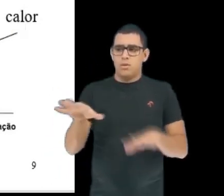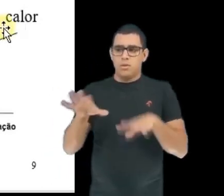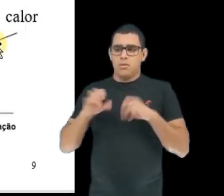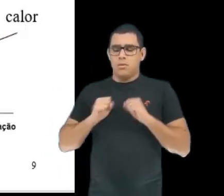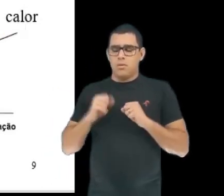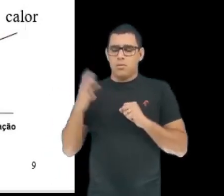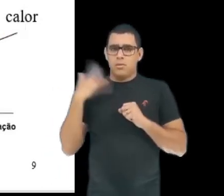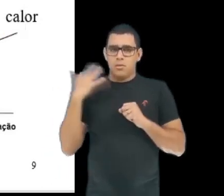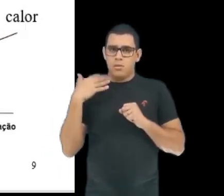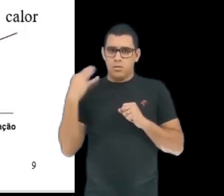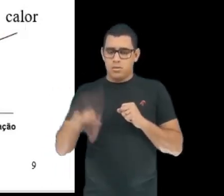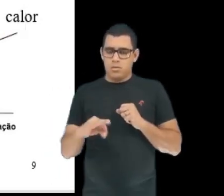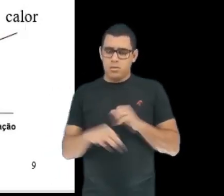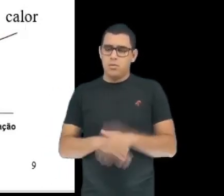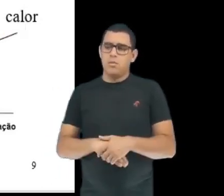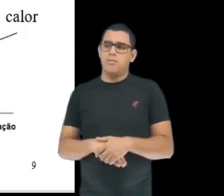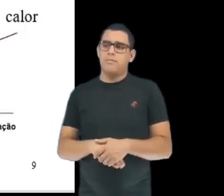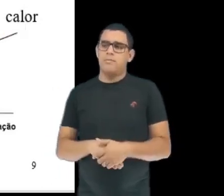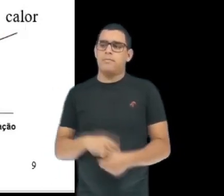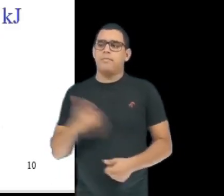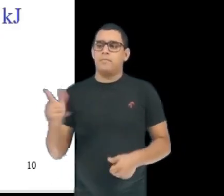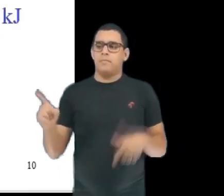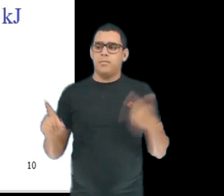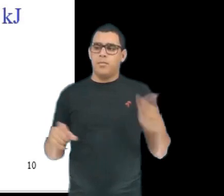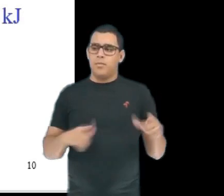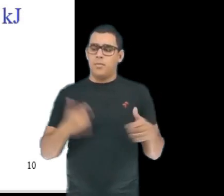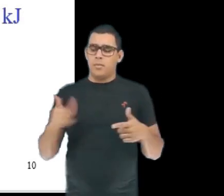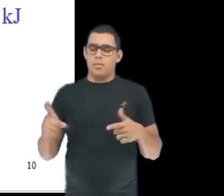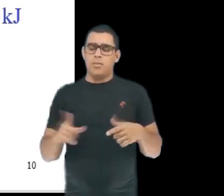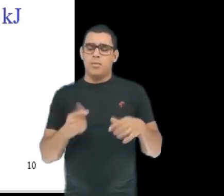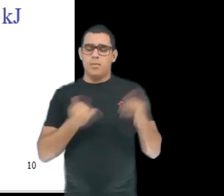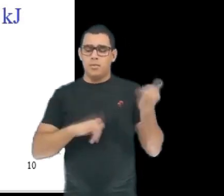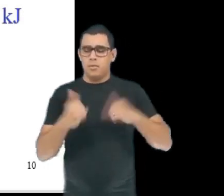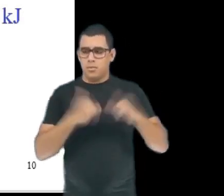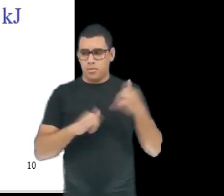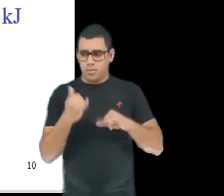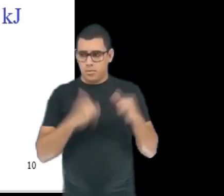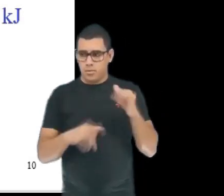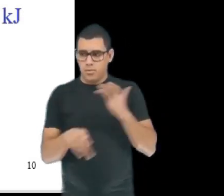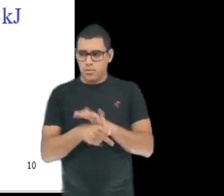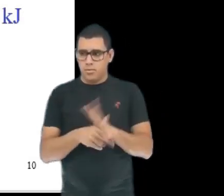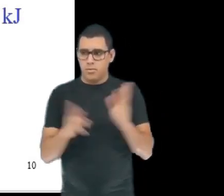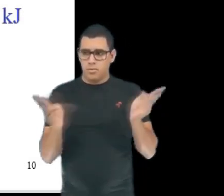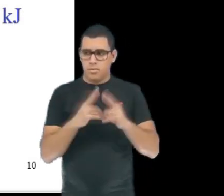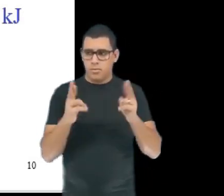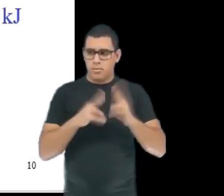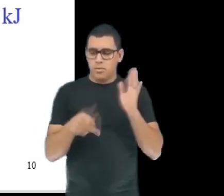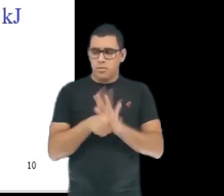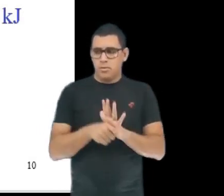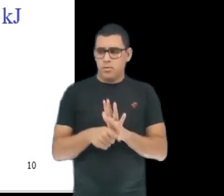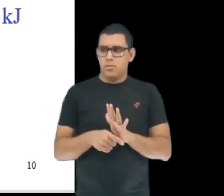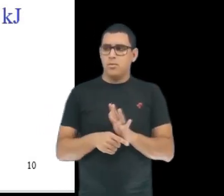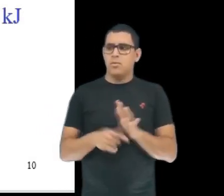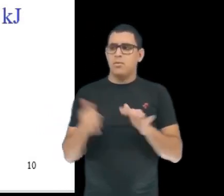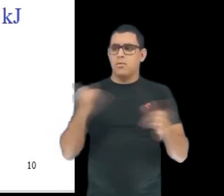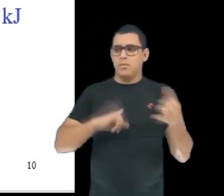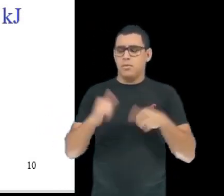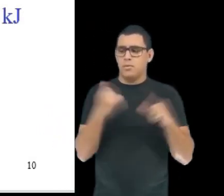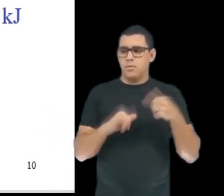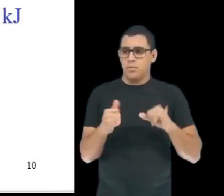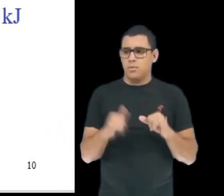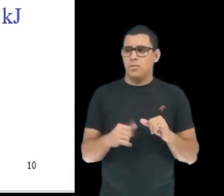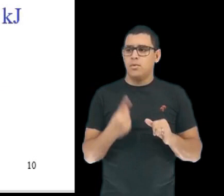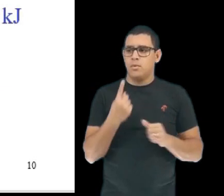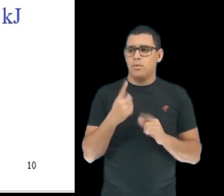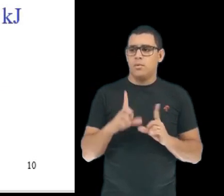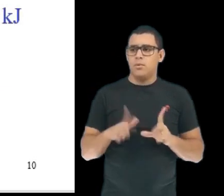ela absorveu calor, certo? Em relação às reações químicas, né? A representação das reações químicas